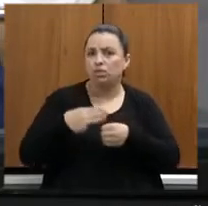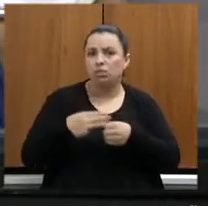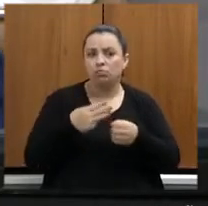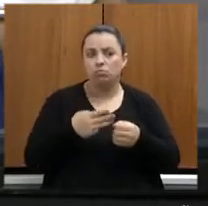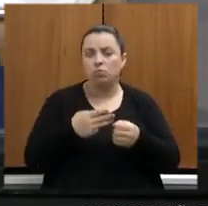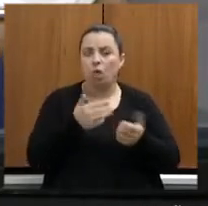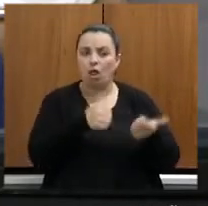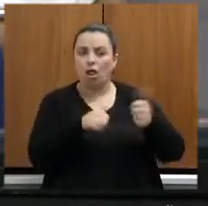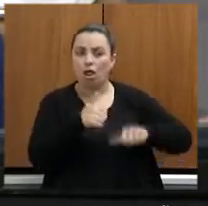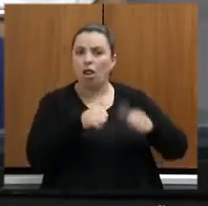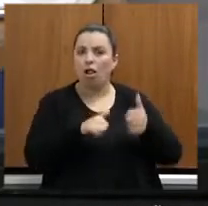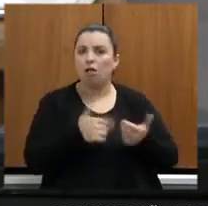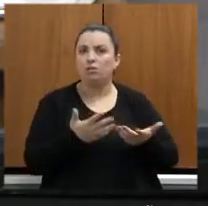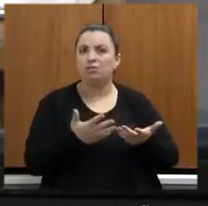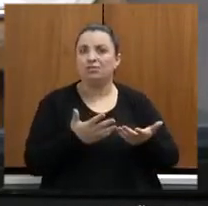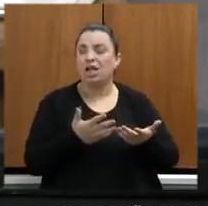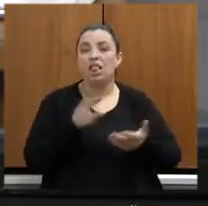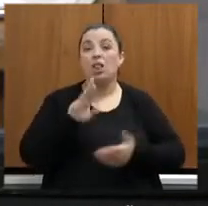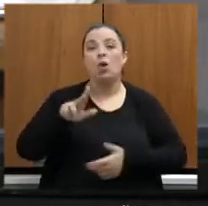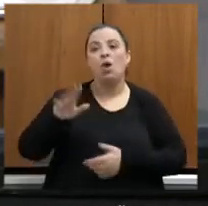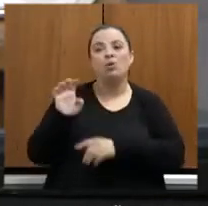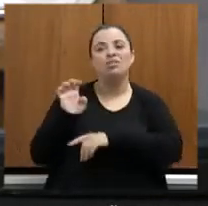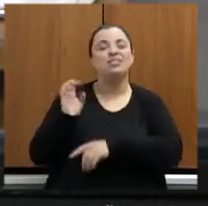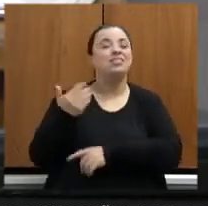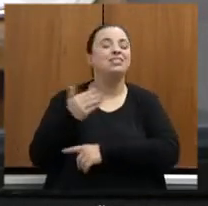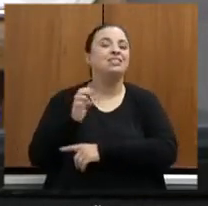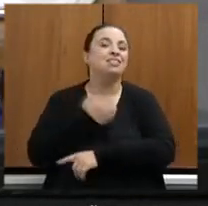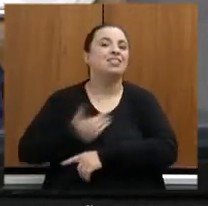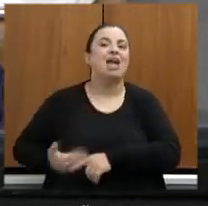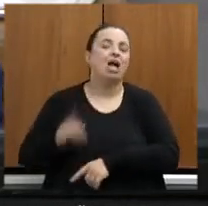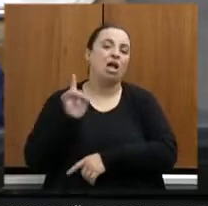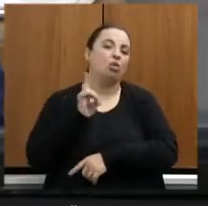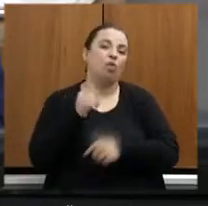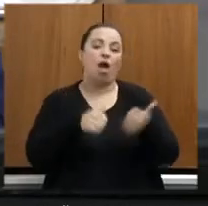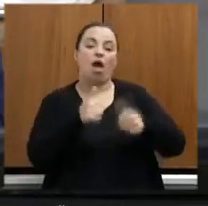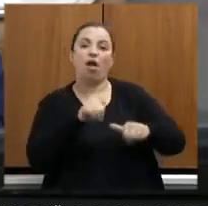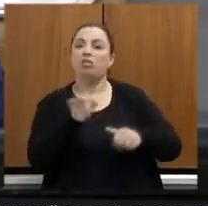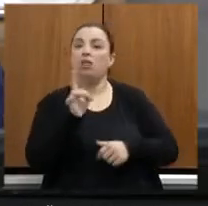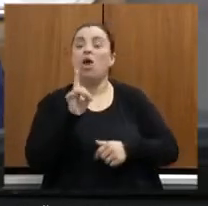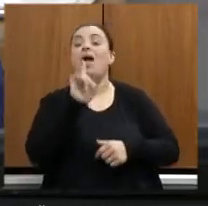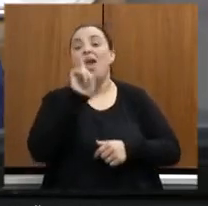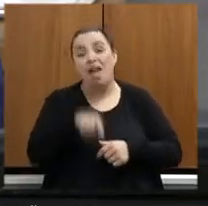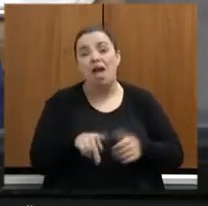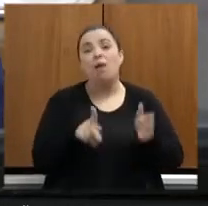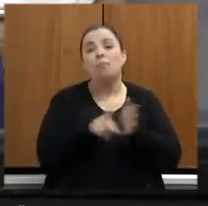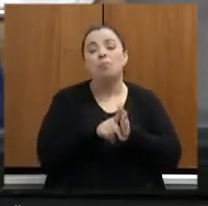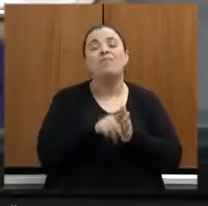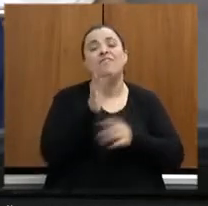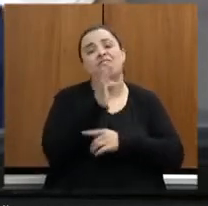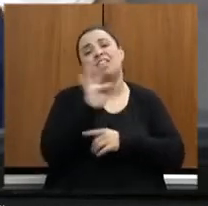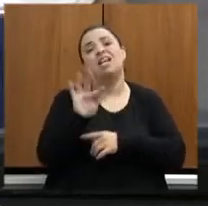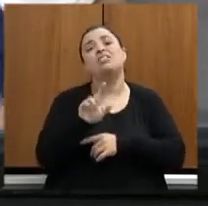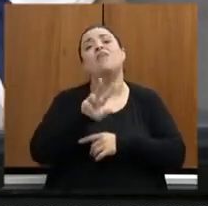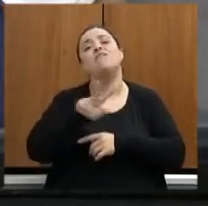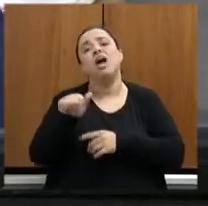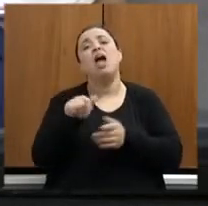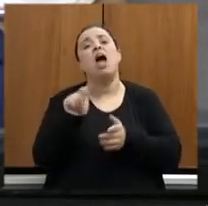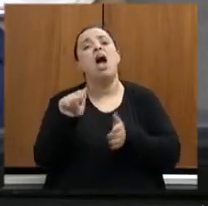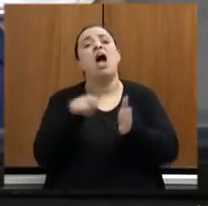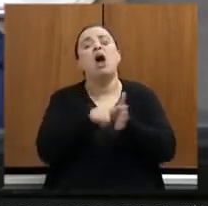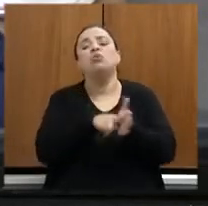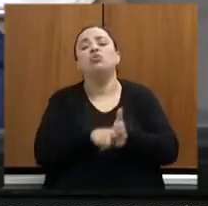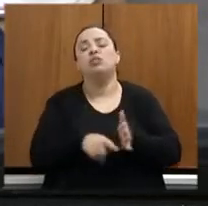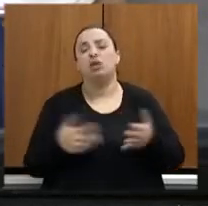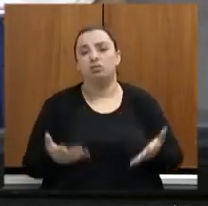auditar isso não é nem o estado é a própria federação Ah tá então isso para mim foi um avanço Vai facilitar a vida